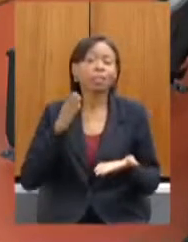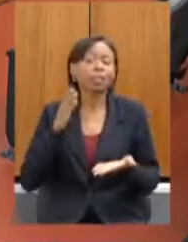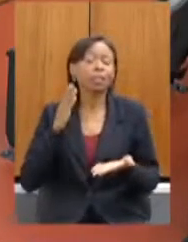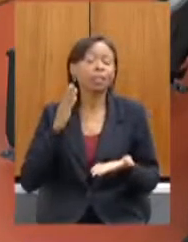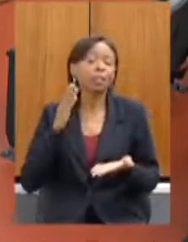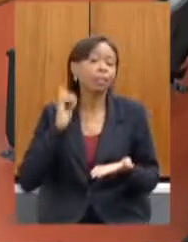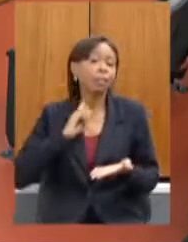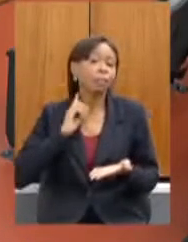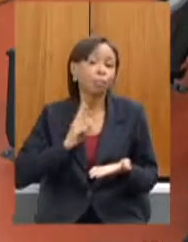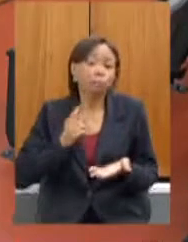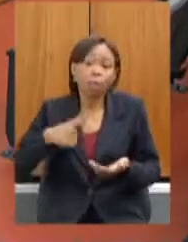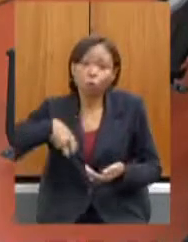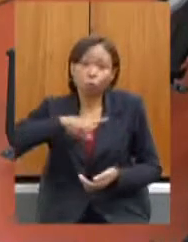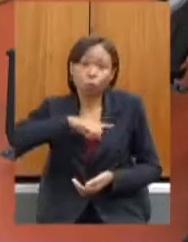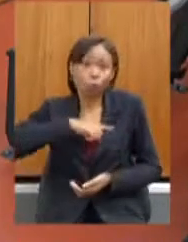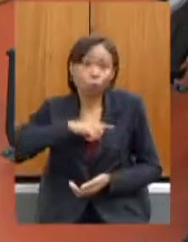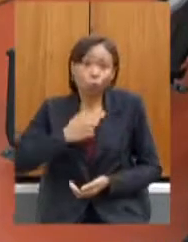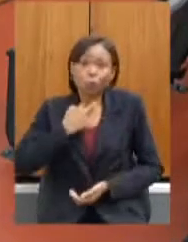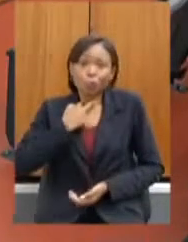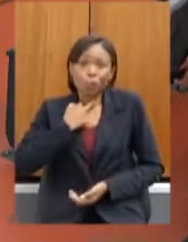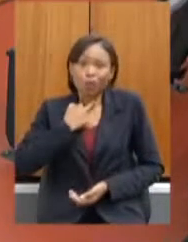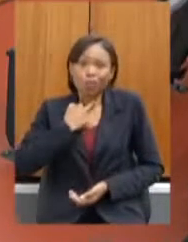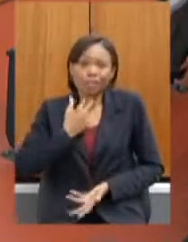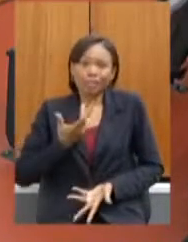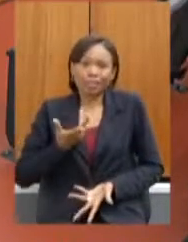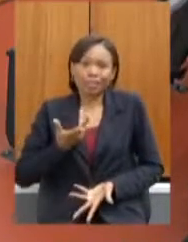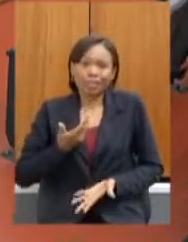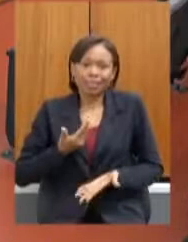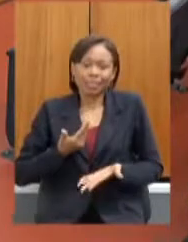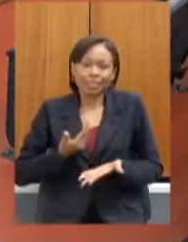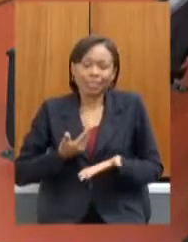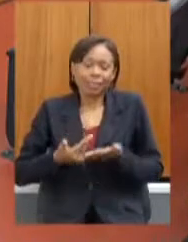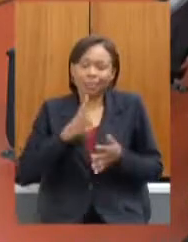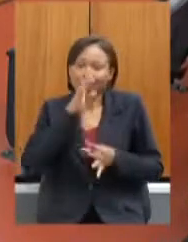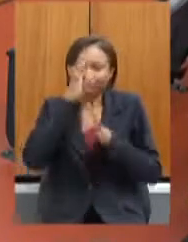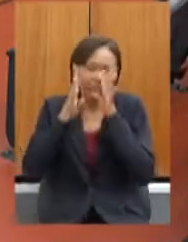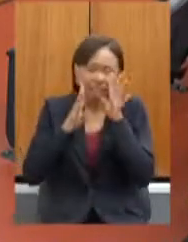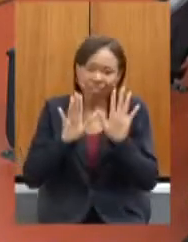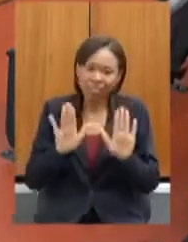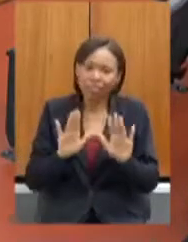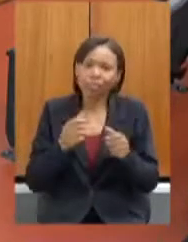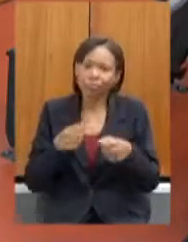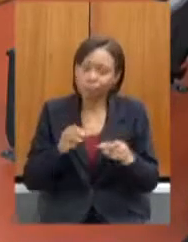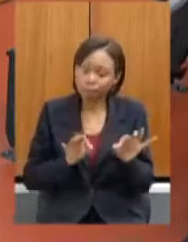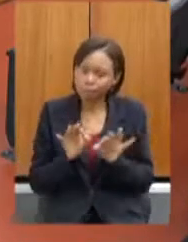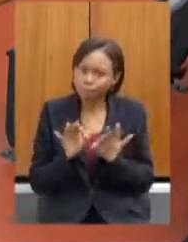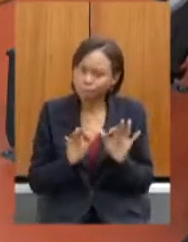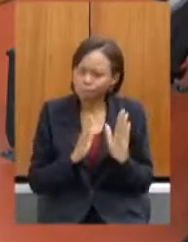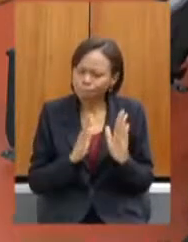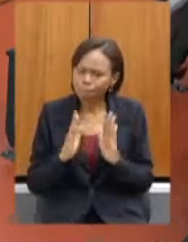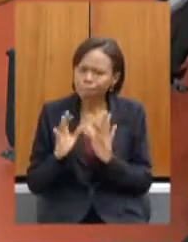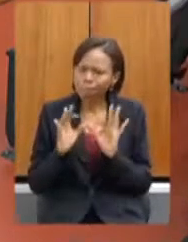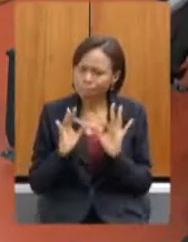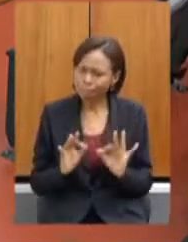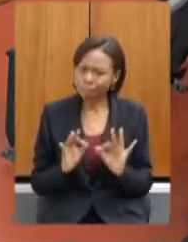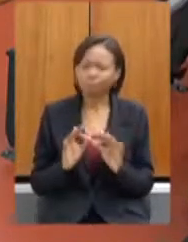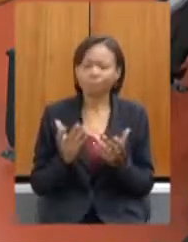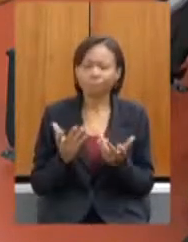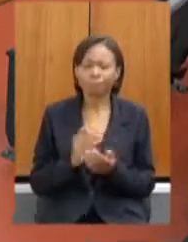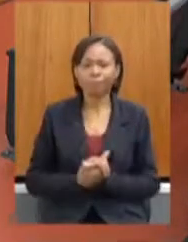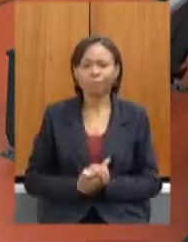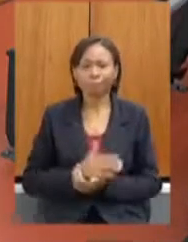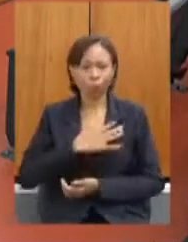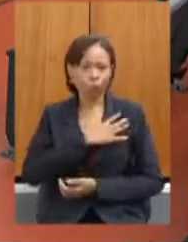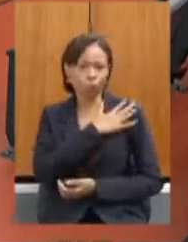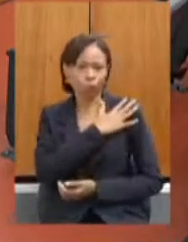fazer nada sem uma programação muito bem feito então fica aí também essa essa preocupação Coronel rico Só